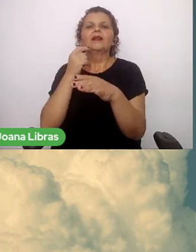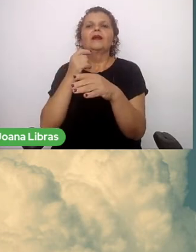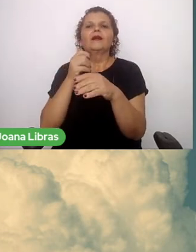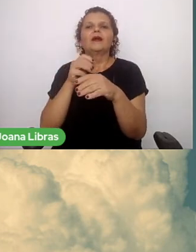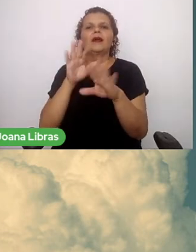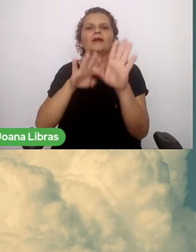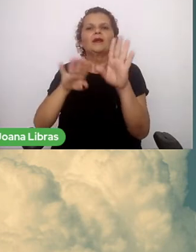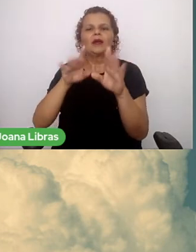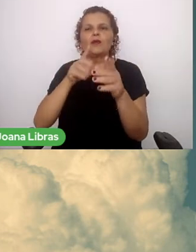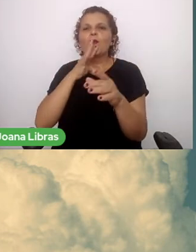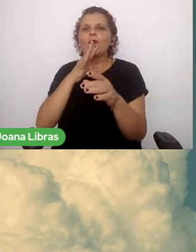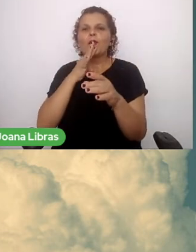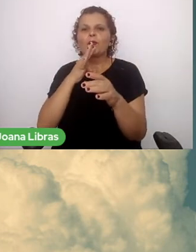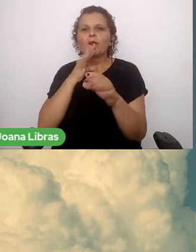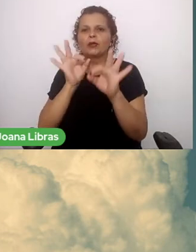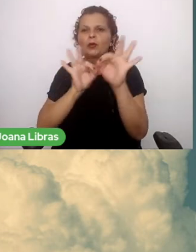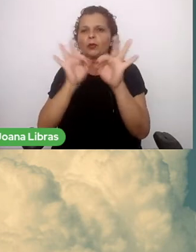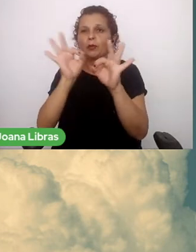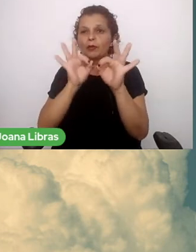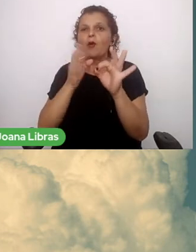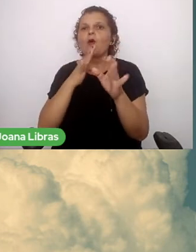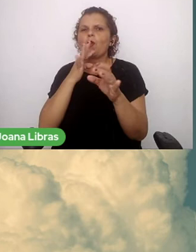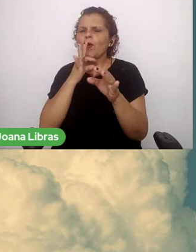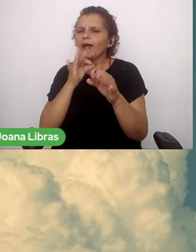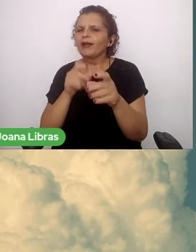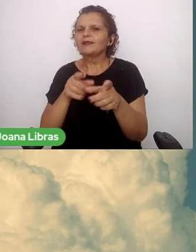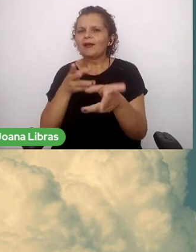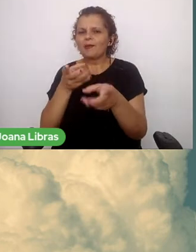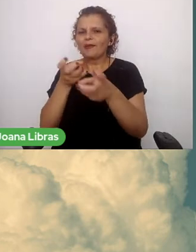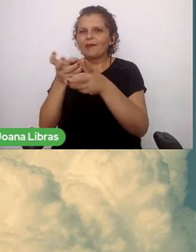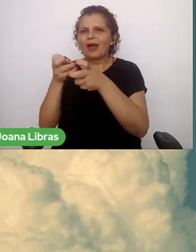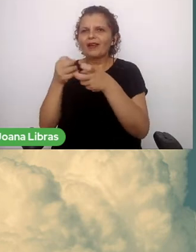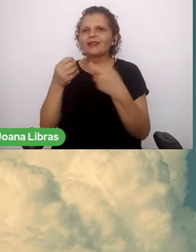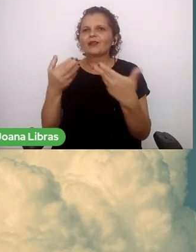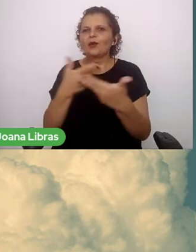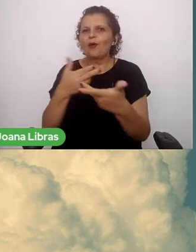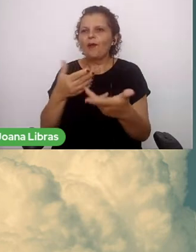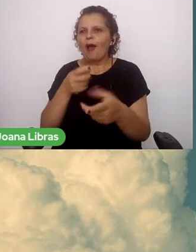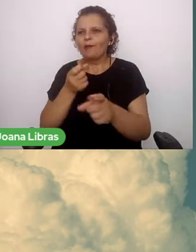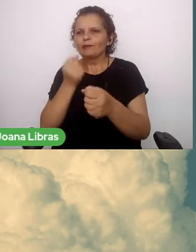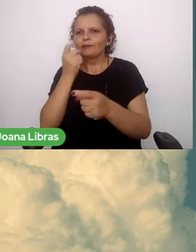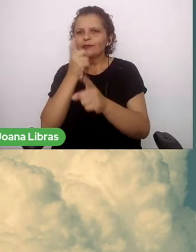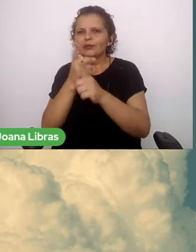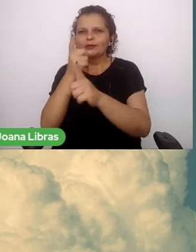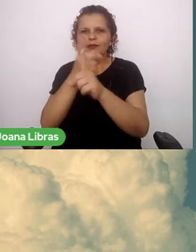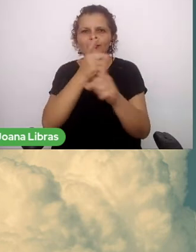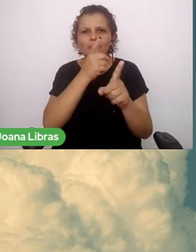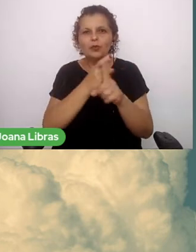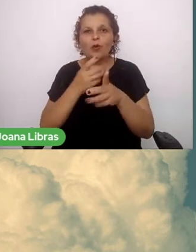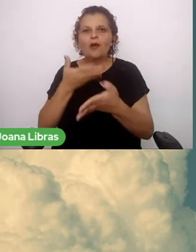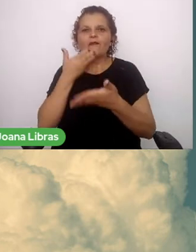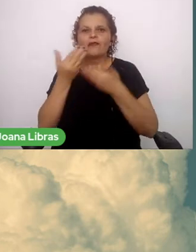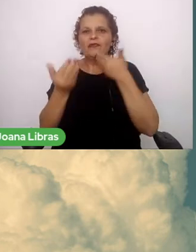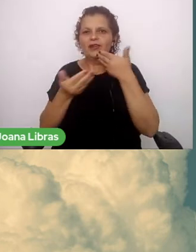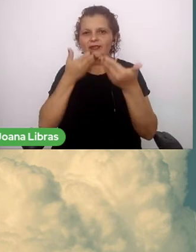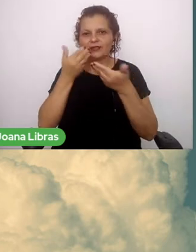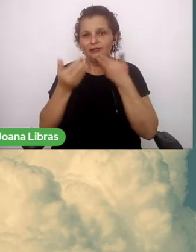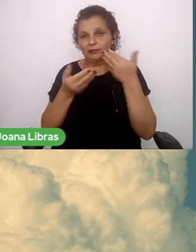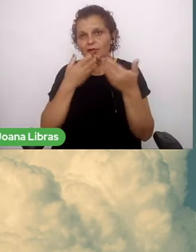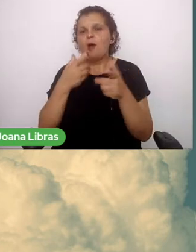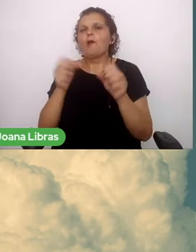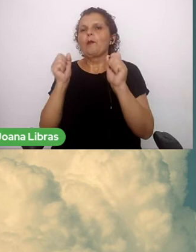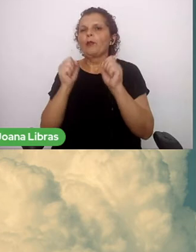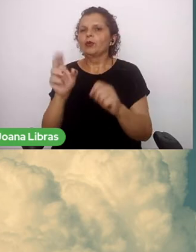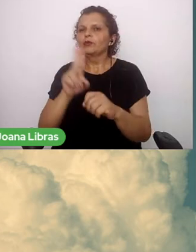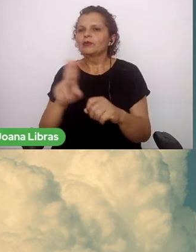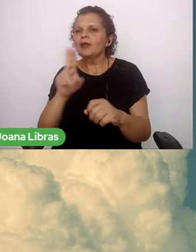E conhece o formato do Path to Production, descobre coisas com mais facilidade, tá? Pode usar essa documentação sempre